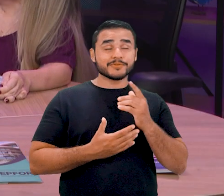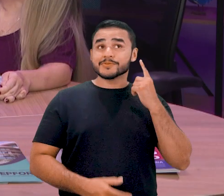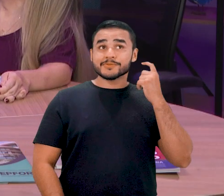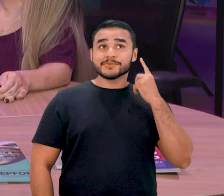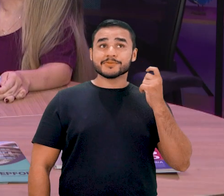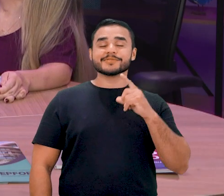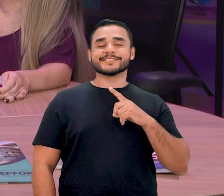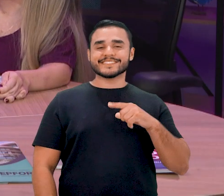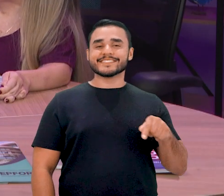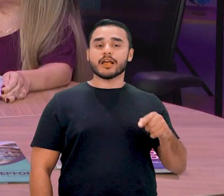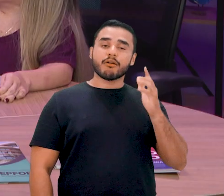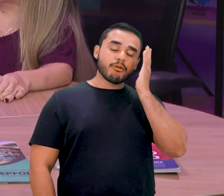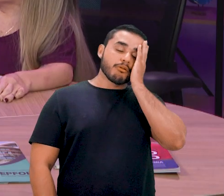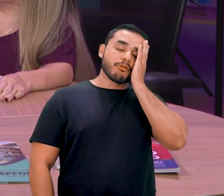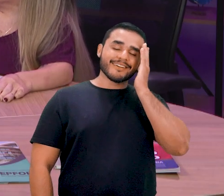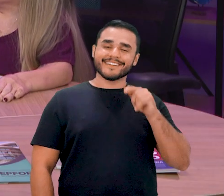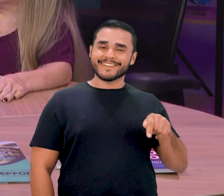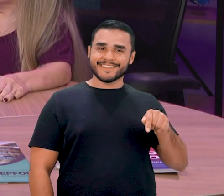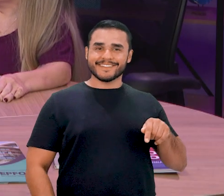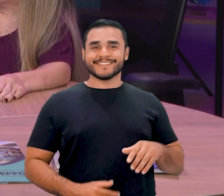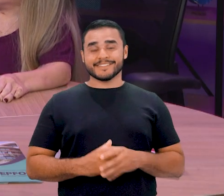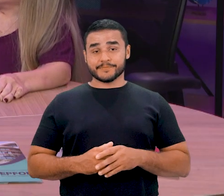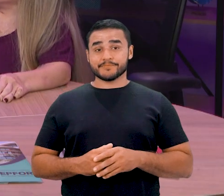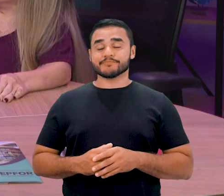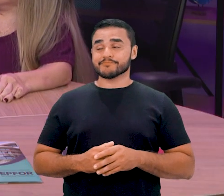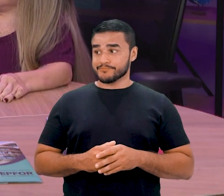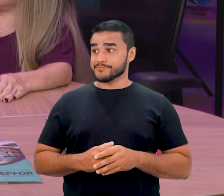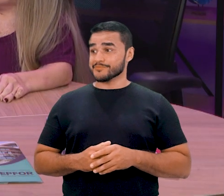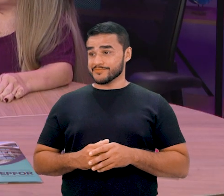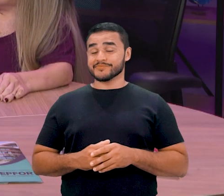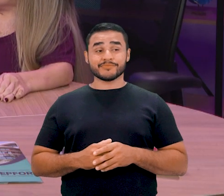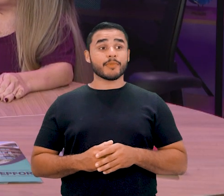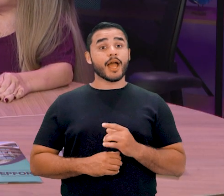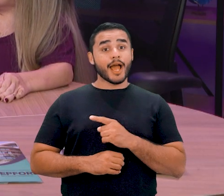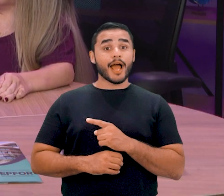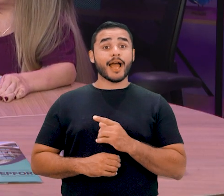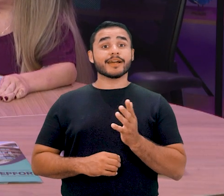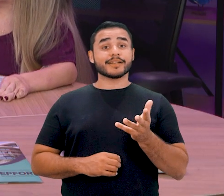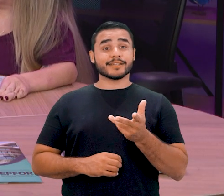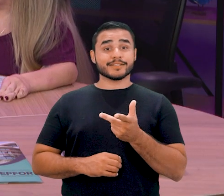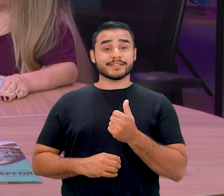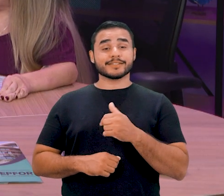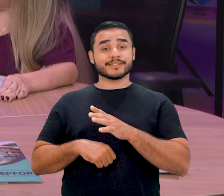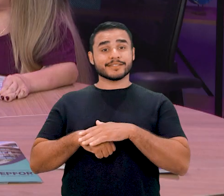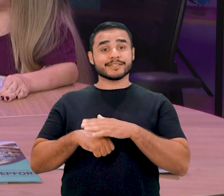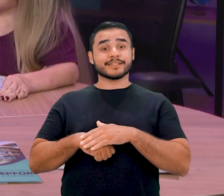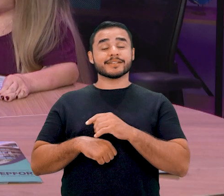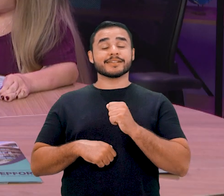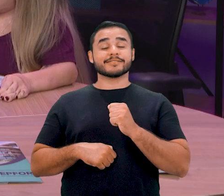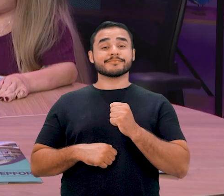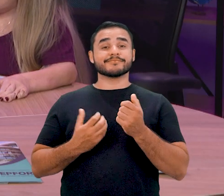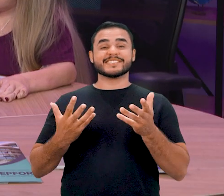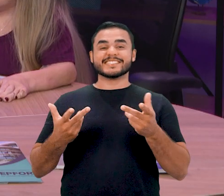dela na nossa conversa. Aqui é a Estrela, gente, é a Bela, entendeu? Quem é a estrela da estrela é a Bela, não é a